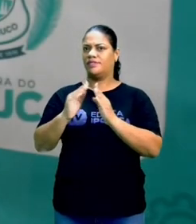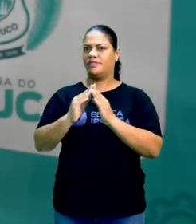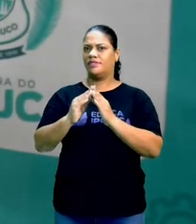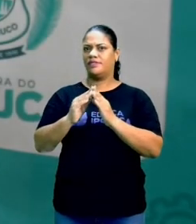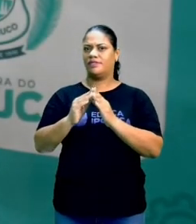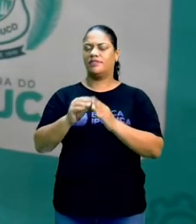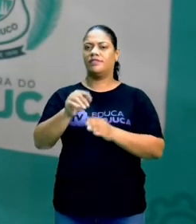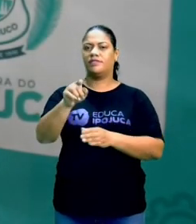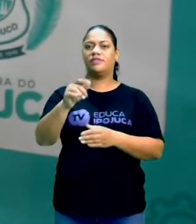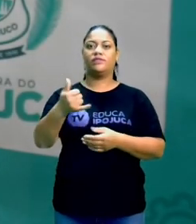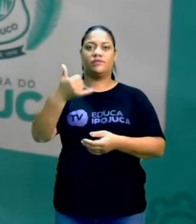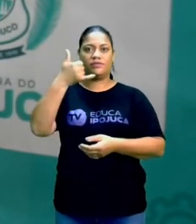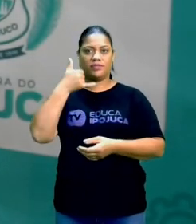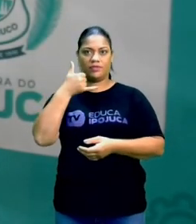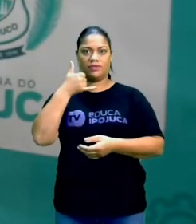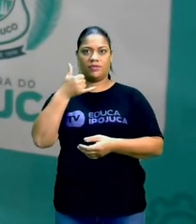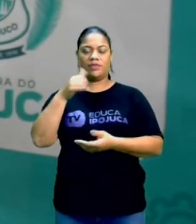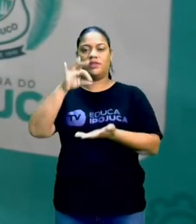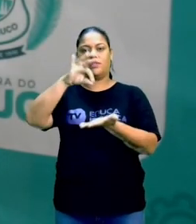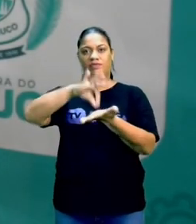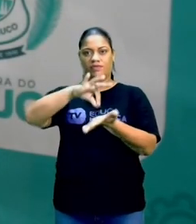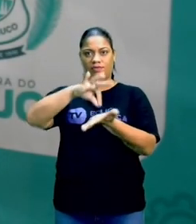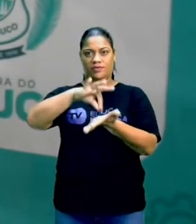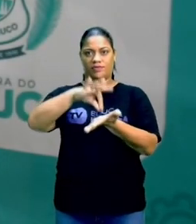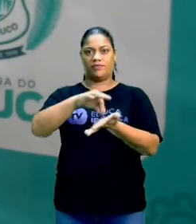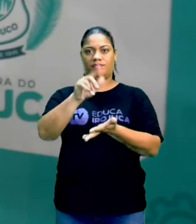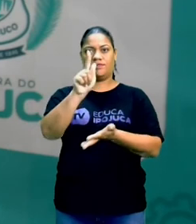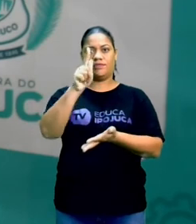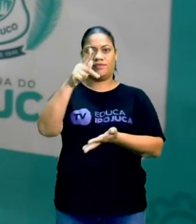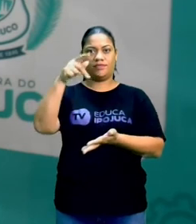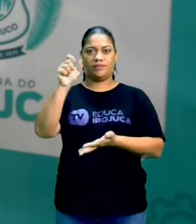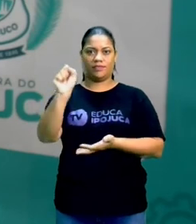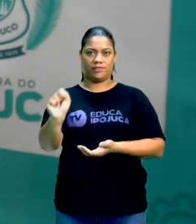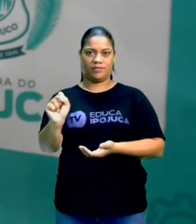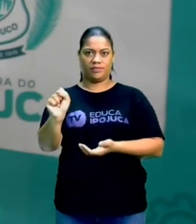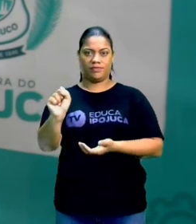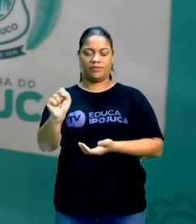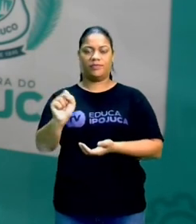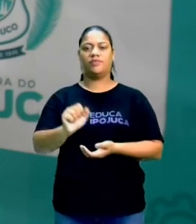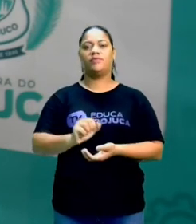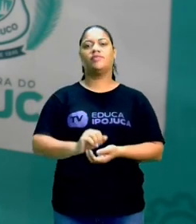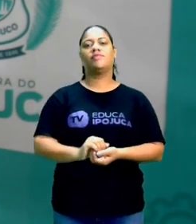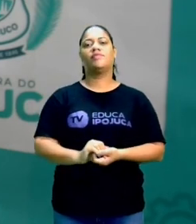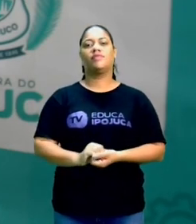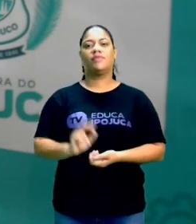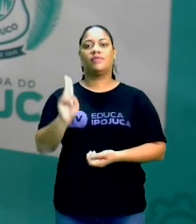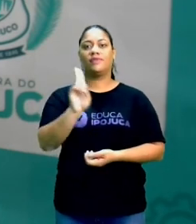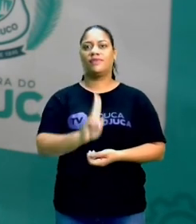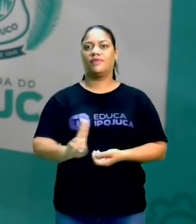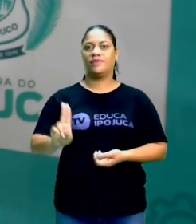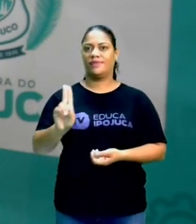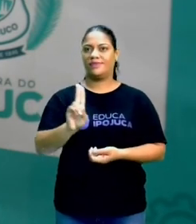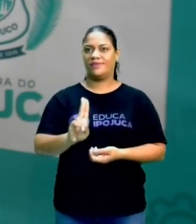fez, pegue seu celular, acesse lá o GPS pelo Google Maps e tente